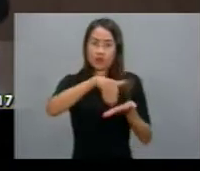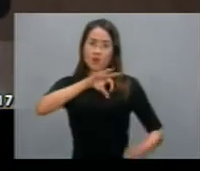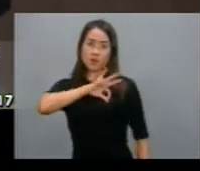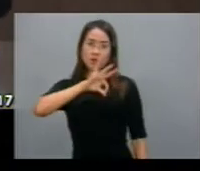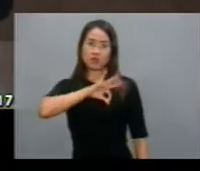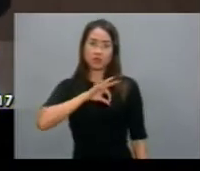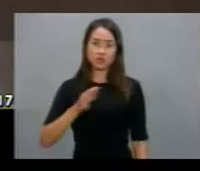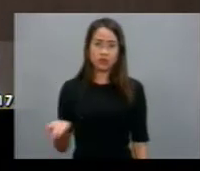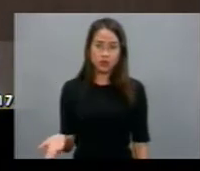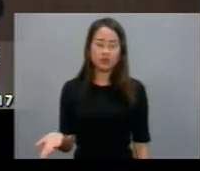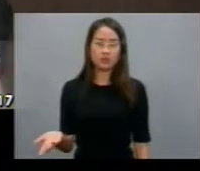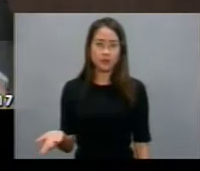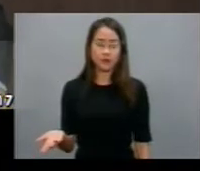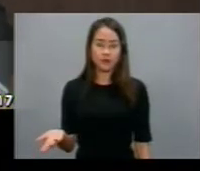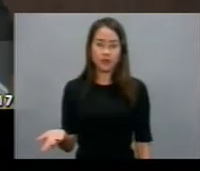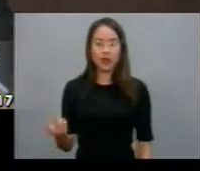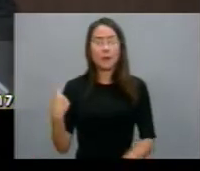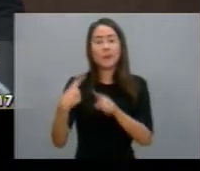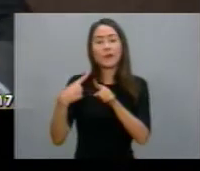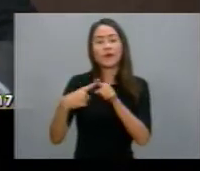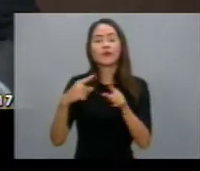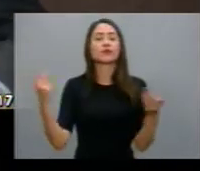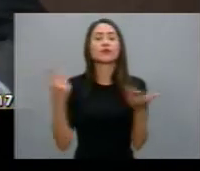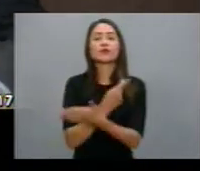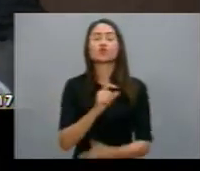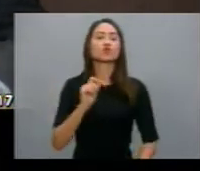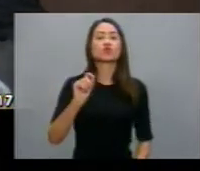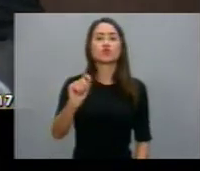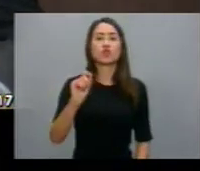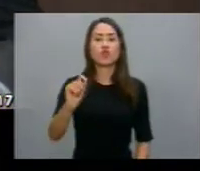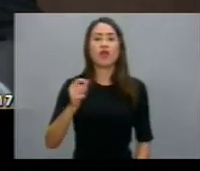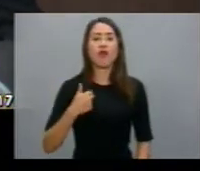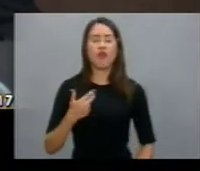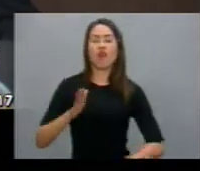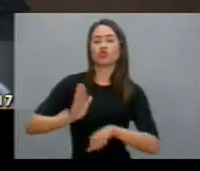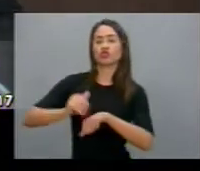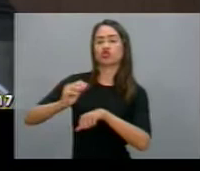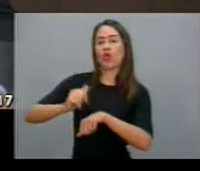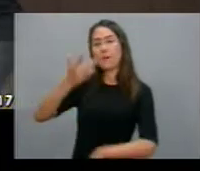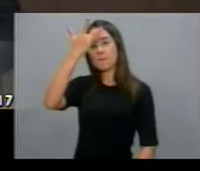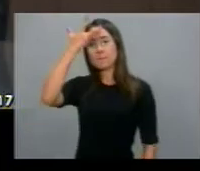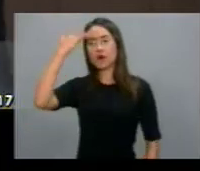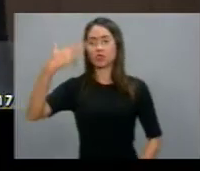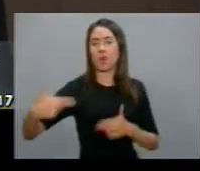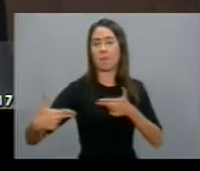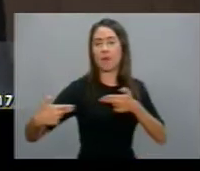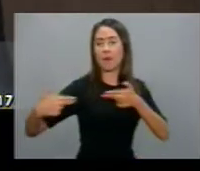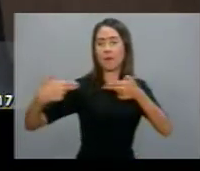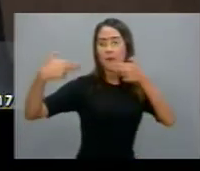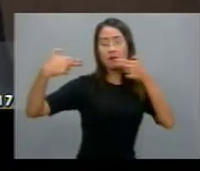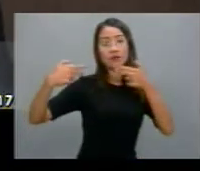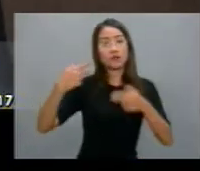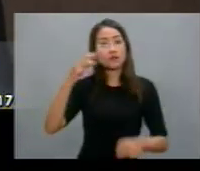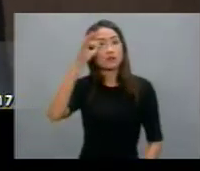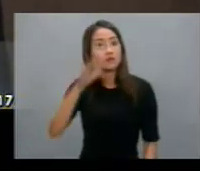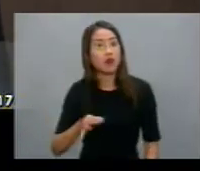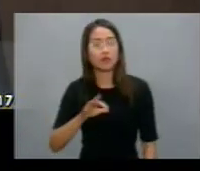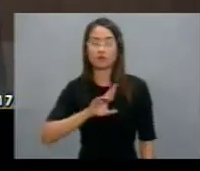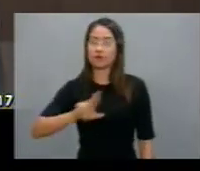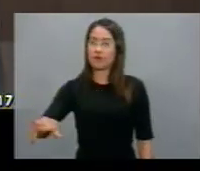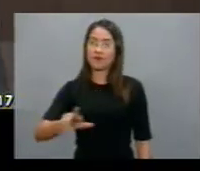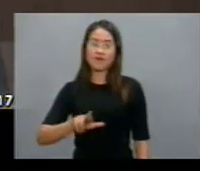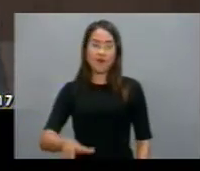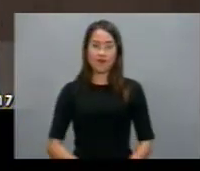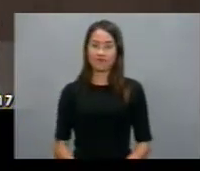confronto, de incitar, inclusive, o conflito armado nas áreas periféricas, ela é equivocada. Ela